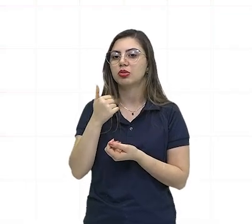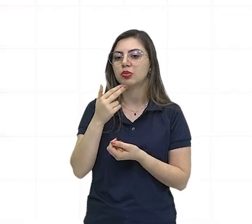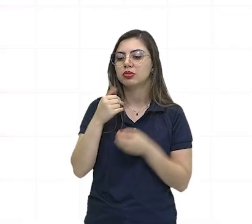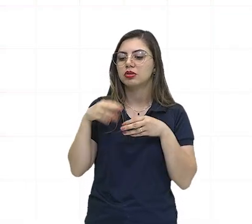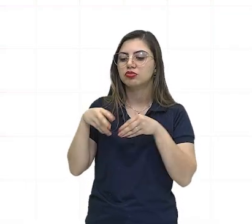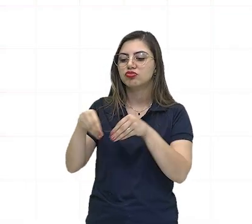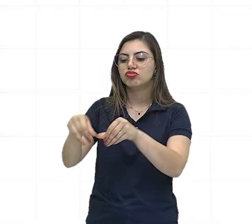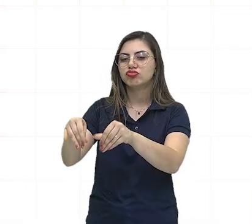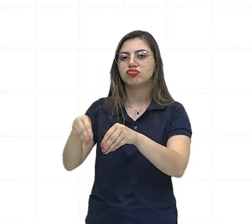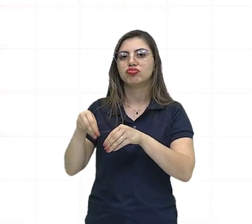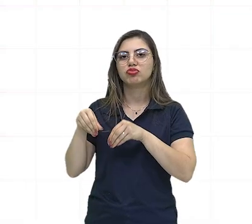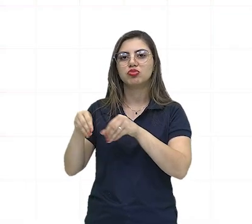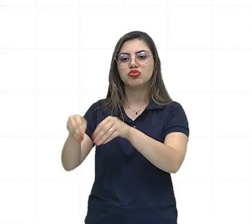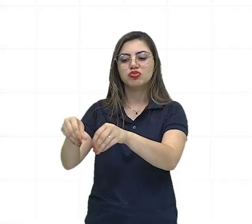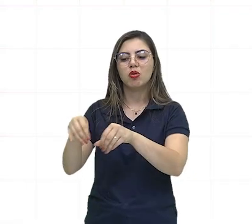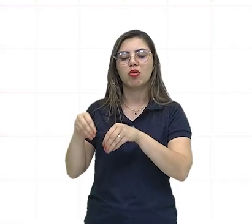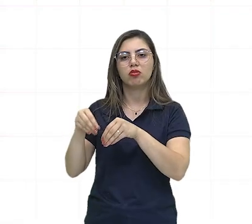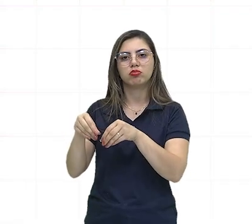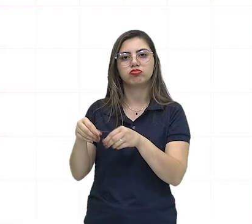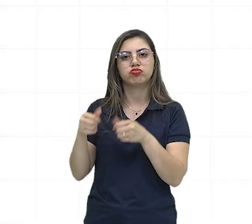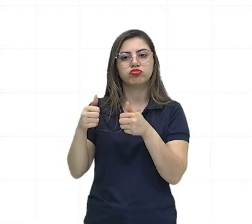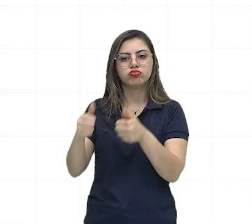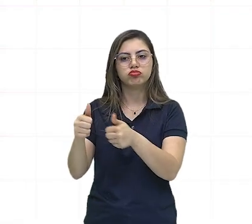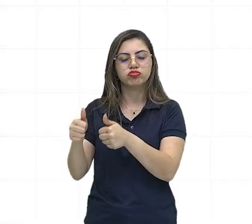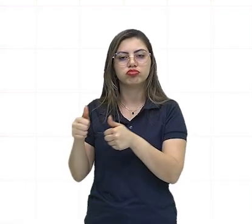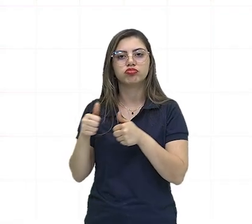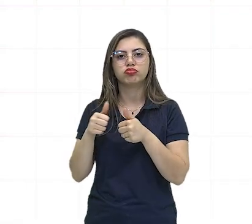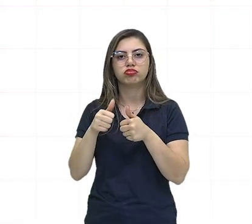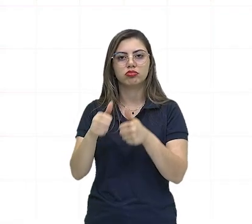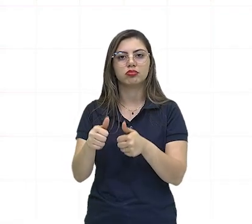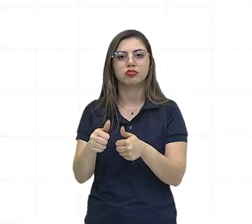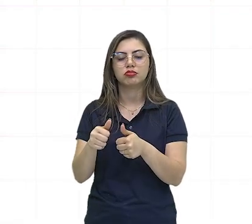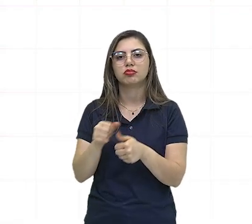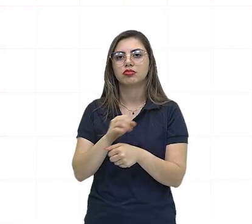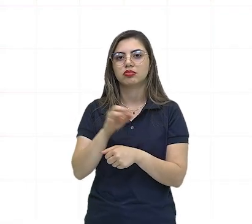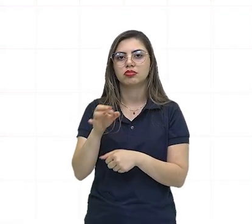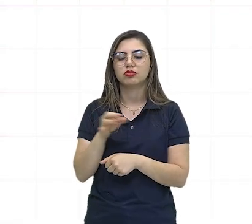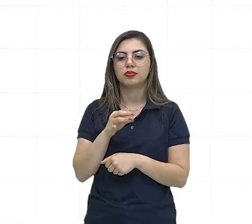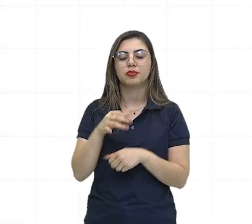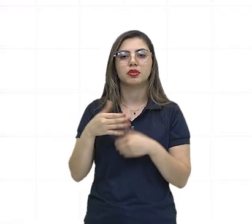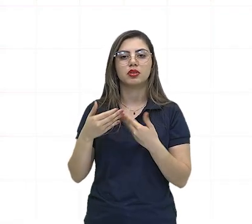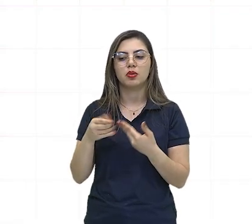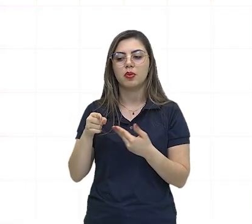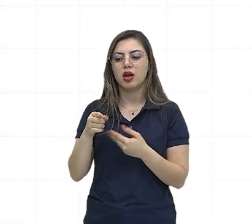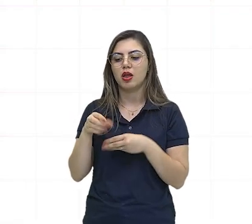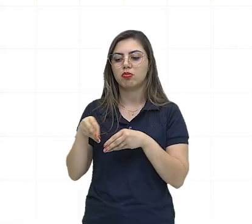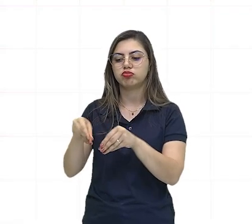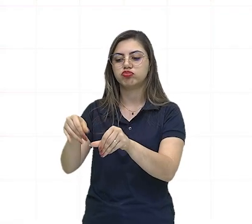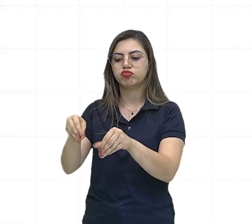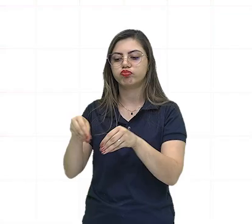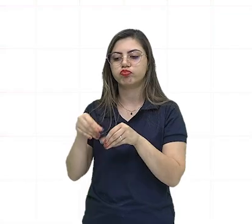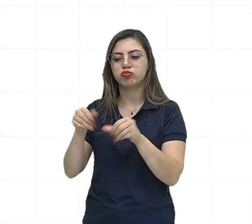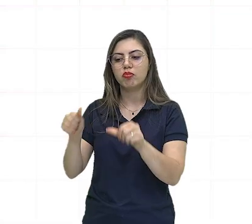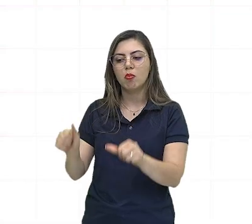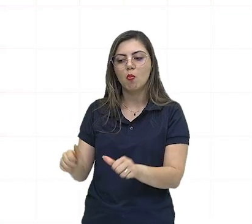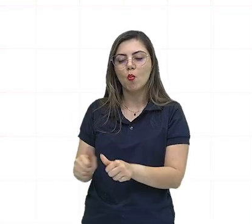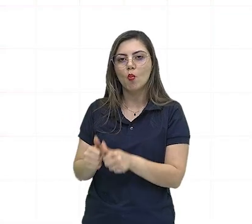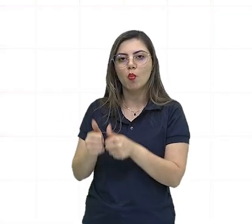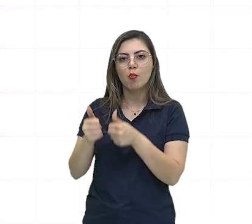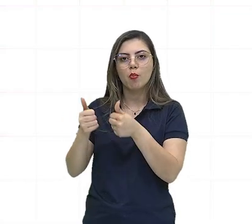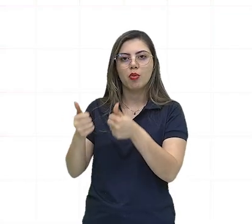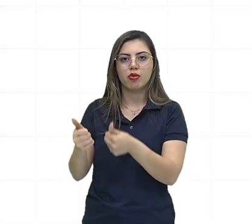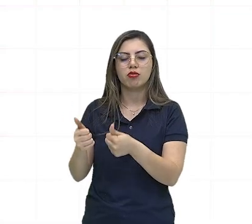natural do solo, para que essa regeneração ela aconteça ali de forma completa.